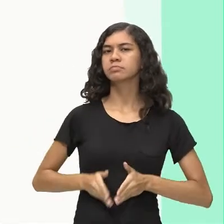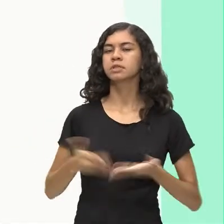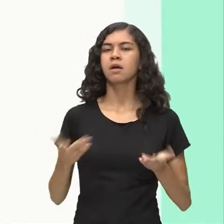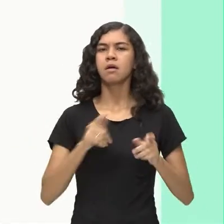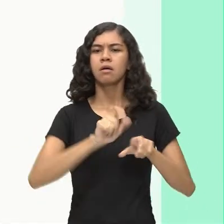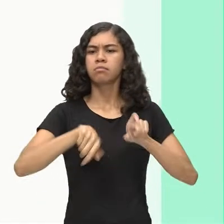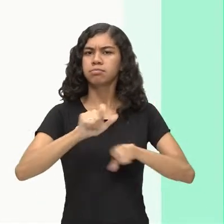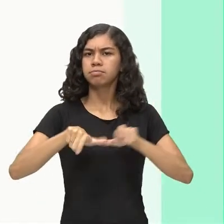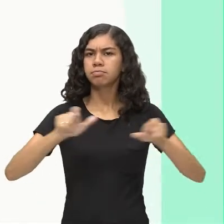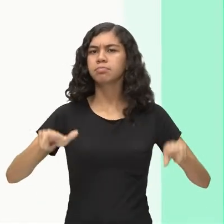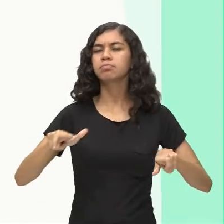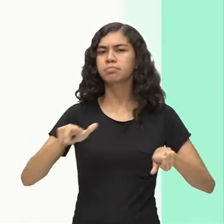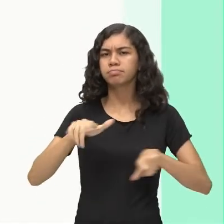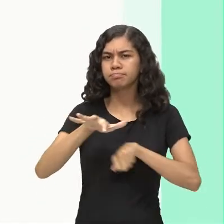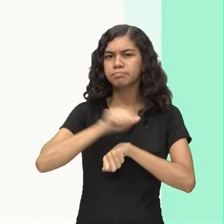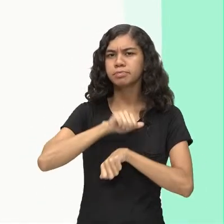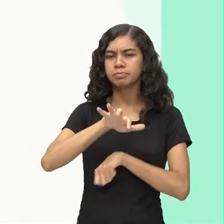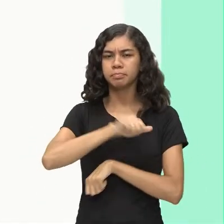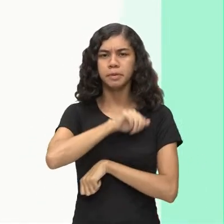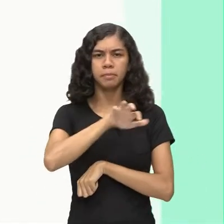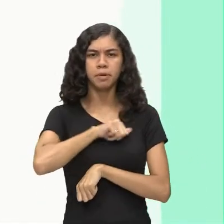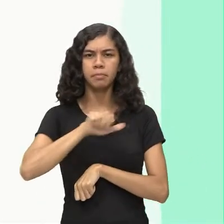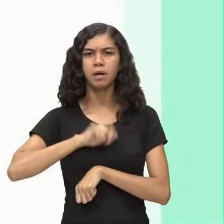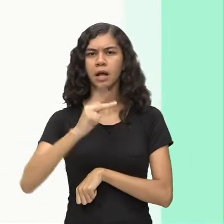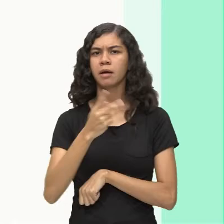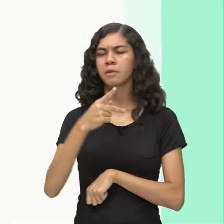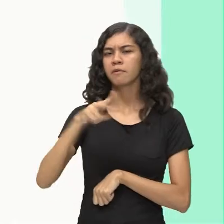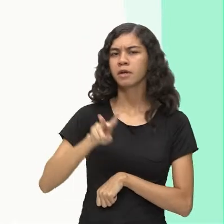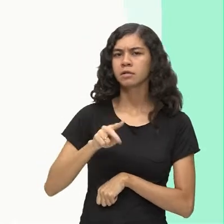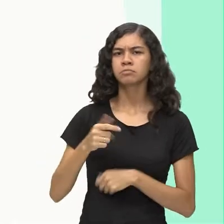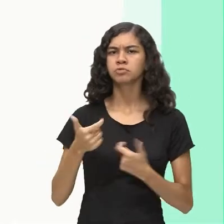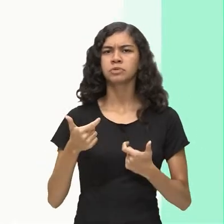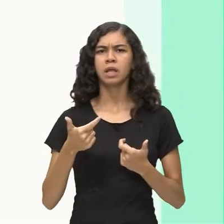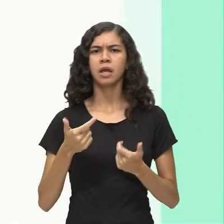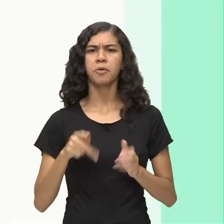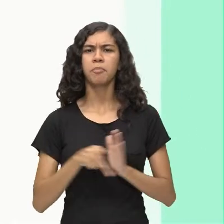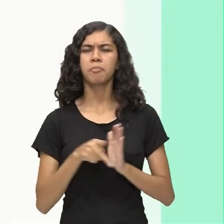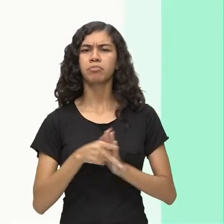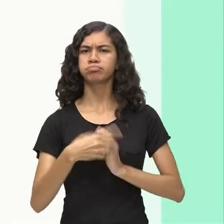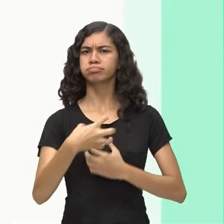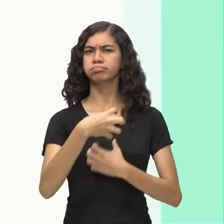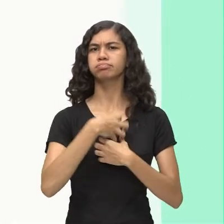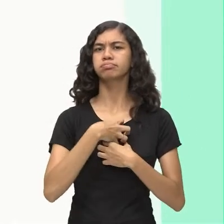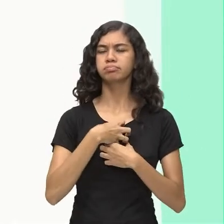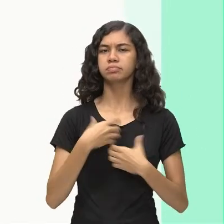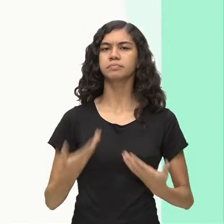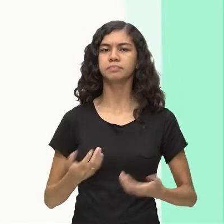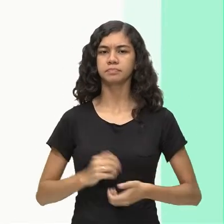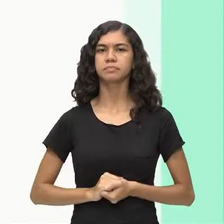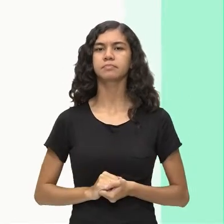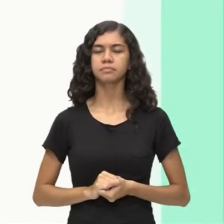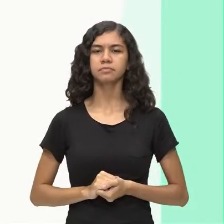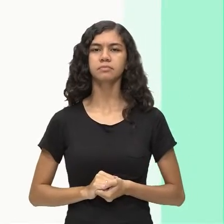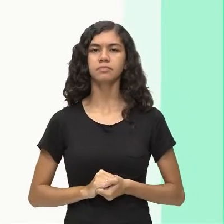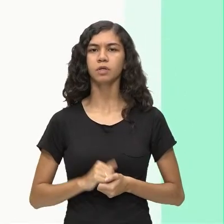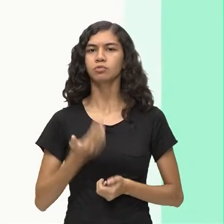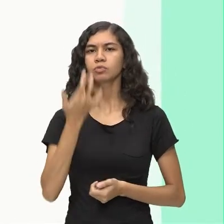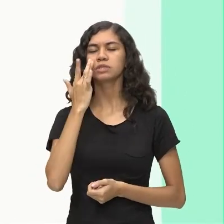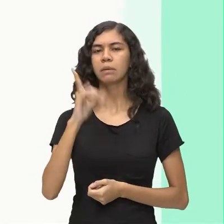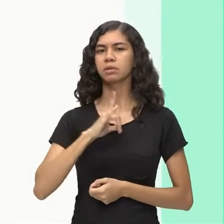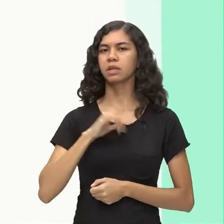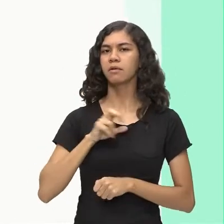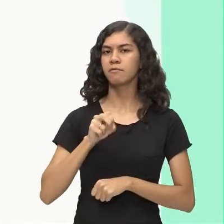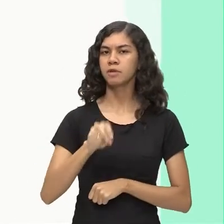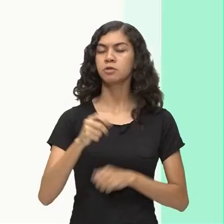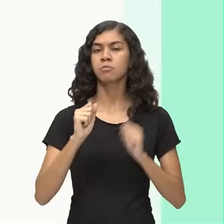pelo HPV não apresentam sinais ou sintomas, elas não sabem que tem o vírus, mas pode transmiti-lo, né?